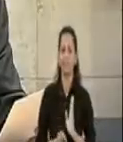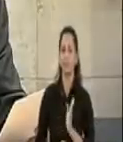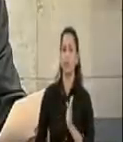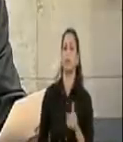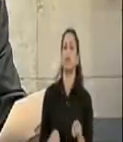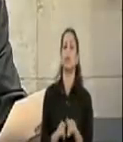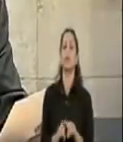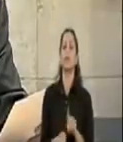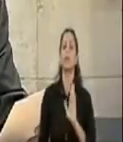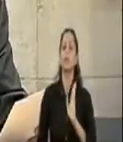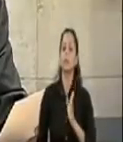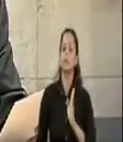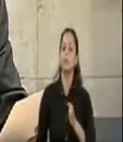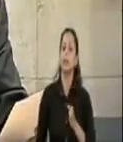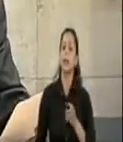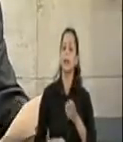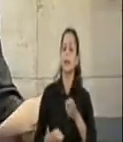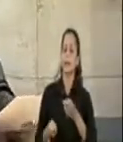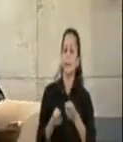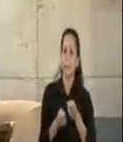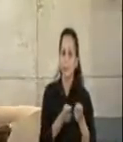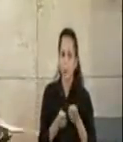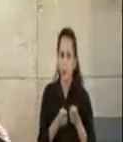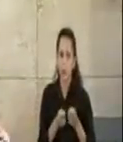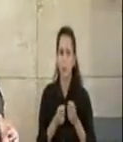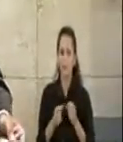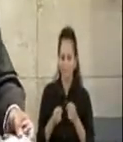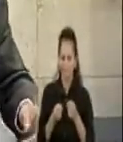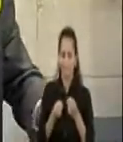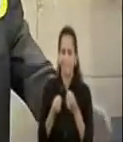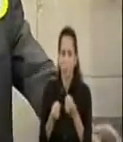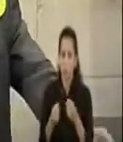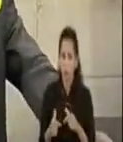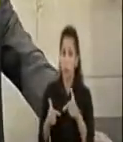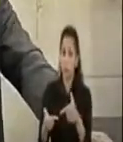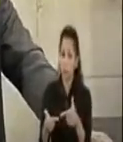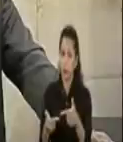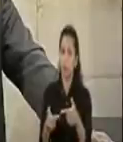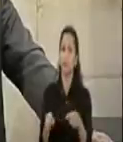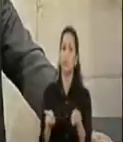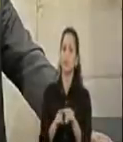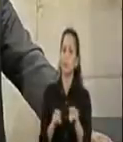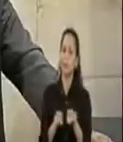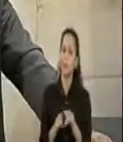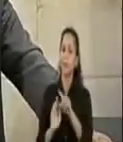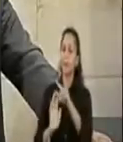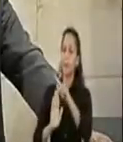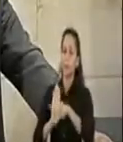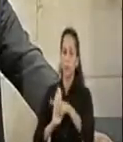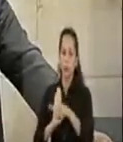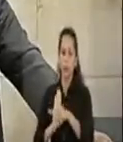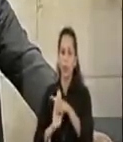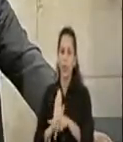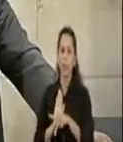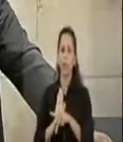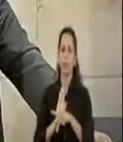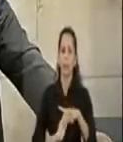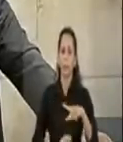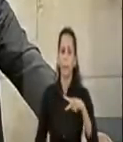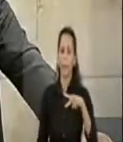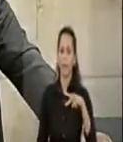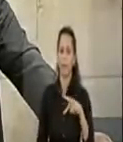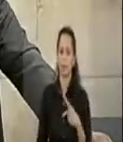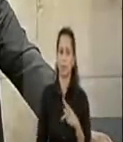economia, e todo aquele projeto de privatização e concessão, que era o grande mote da